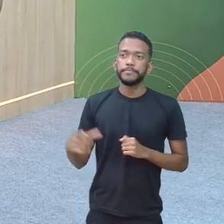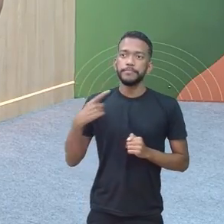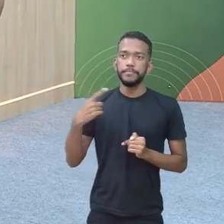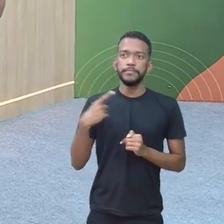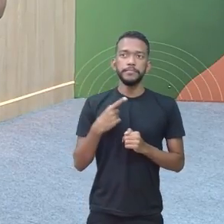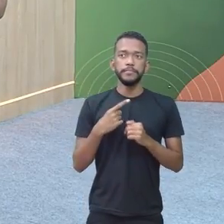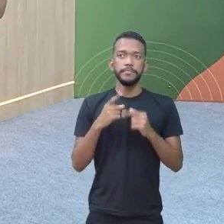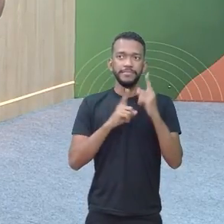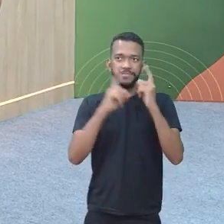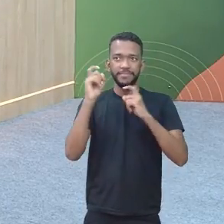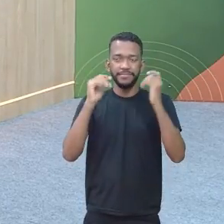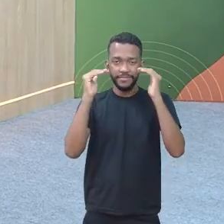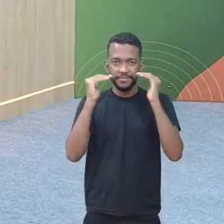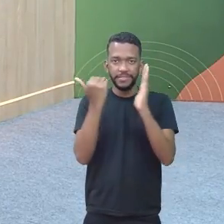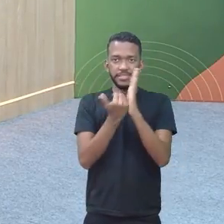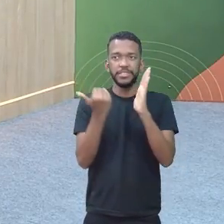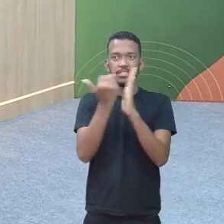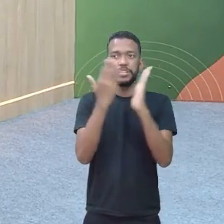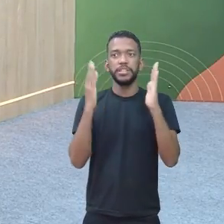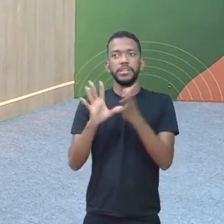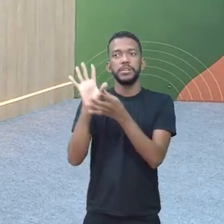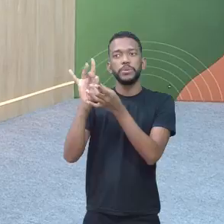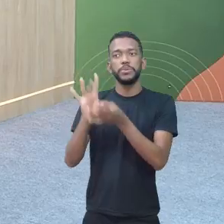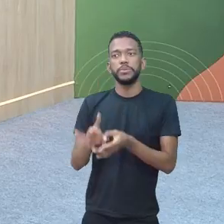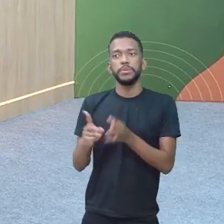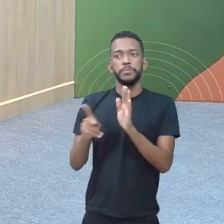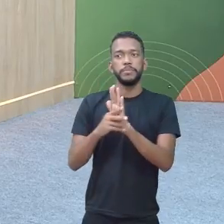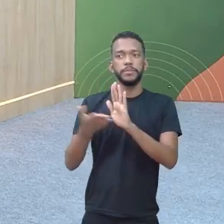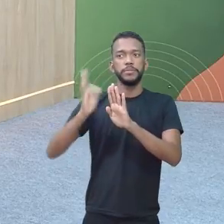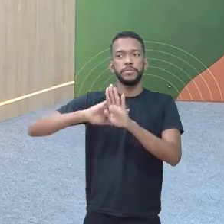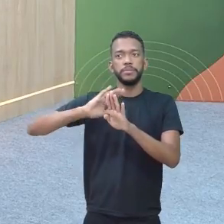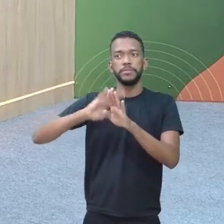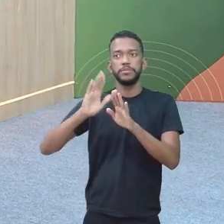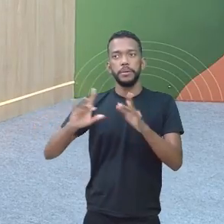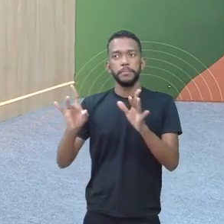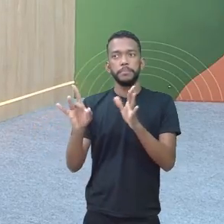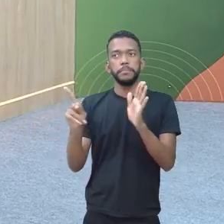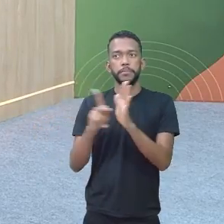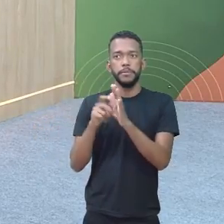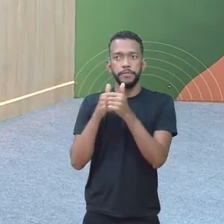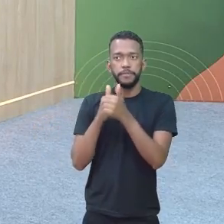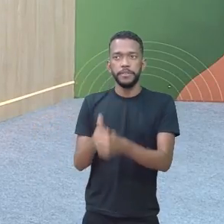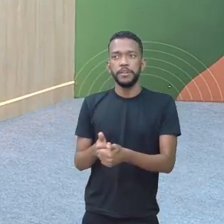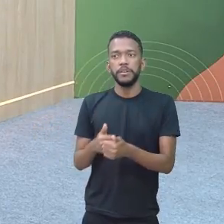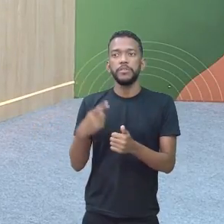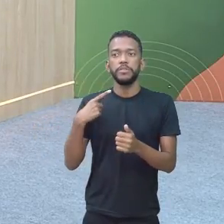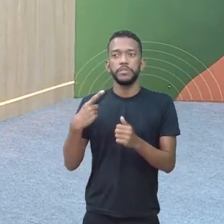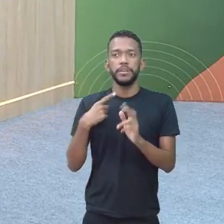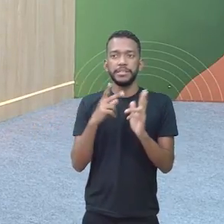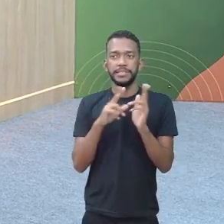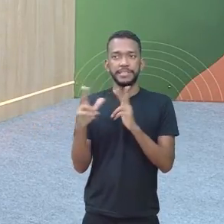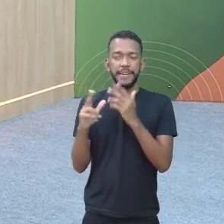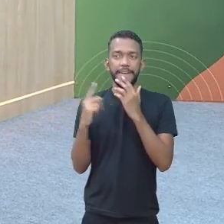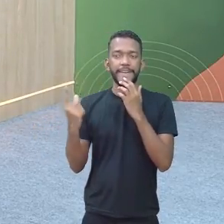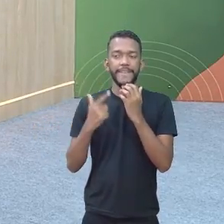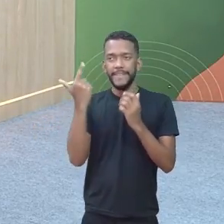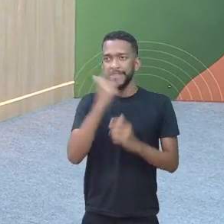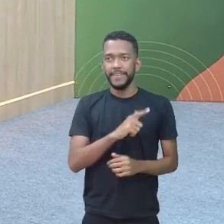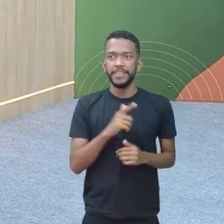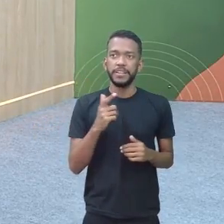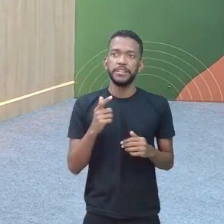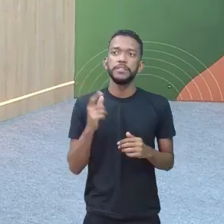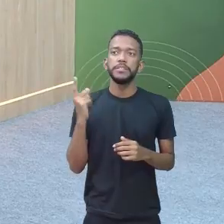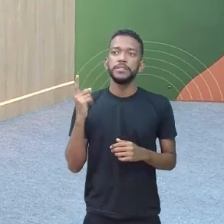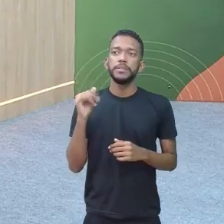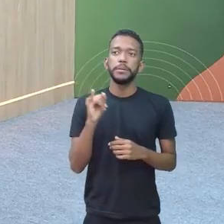muito exageradas. Embora o contexto, no fundo, tenha sido fiel ao que representa a série, a gente percebe que a